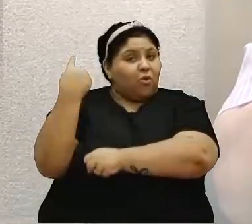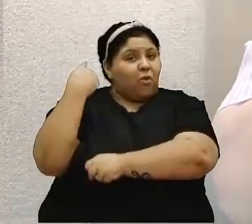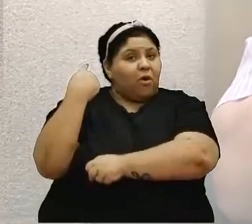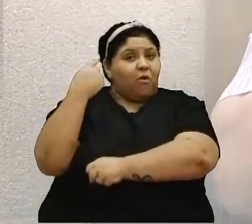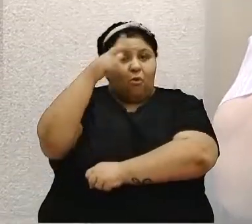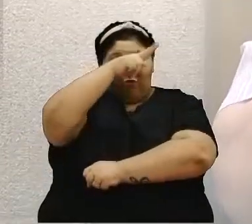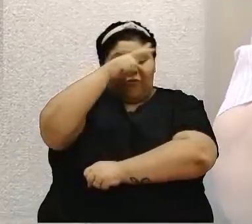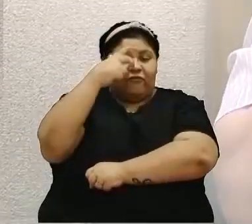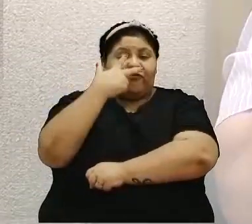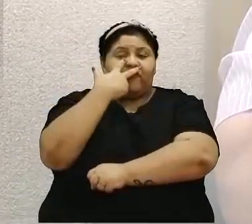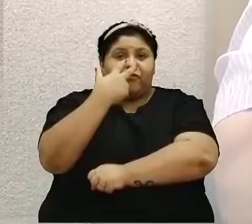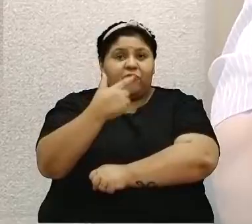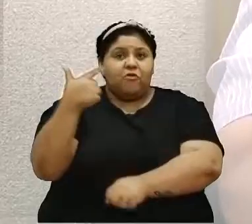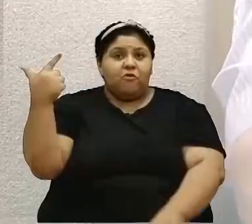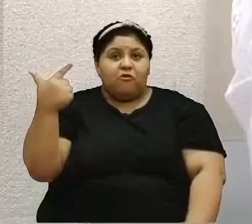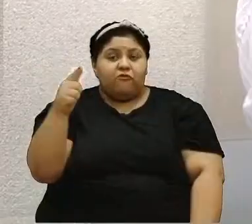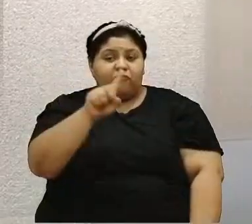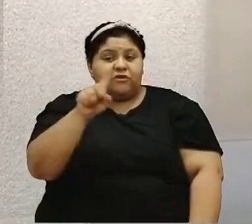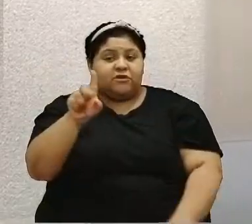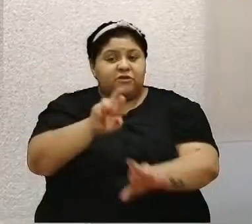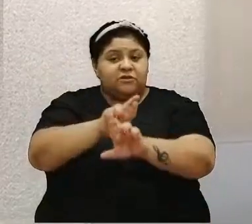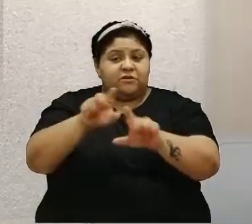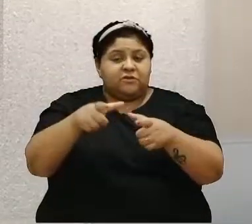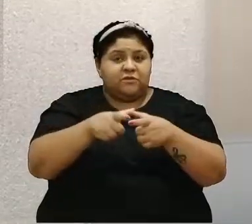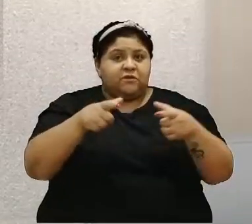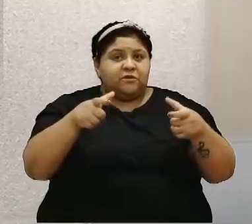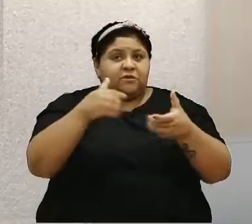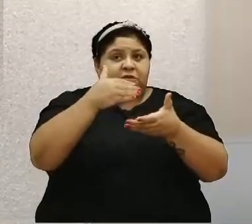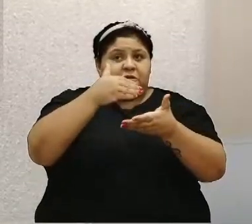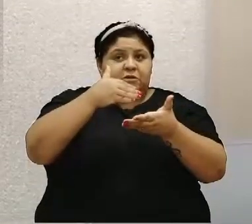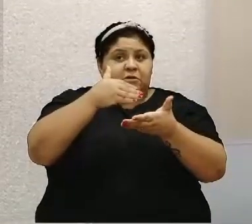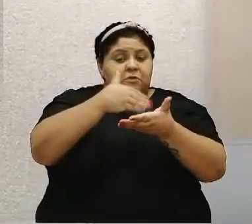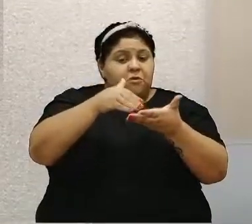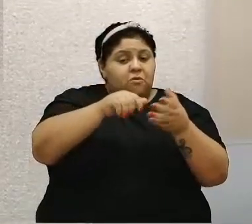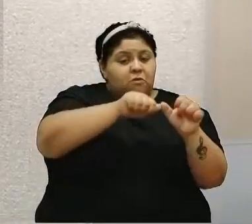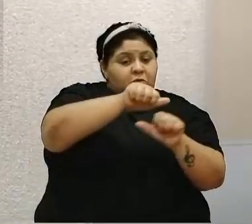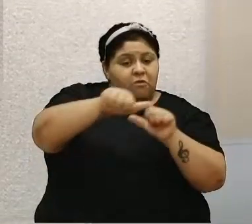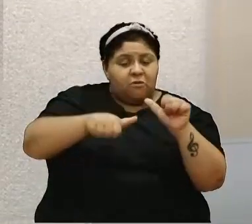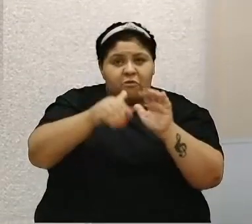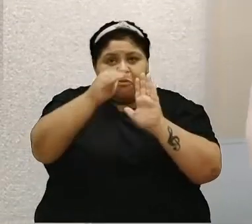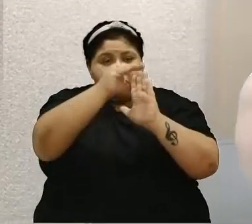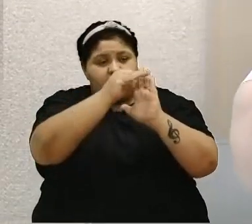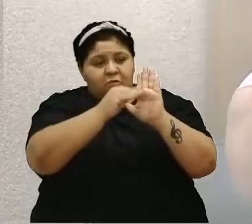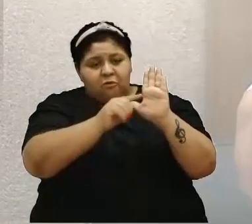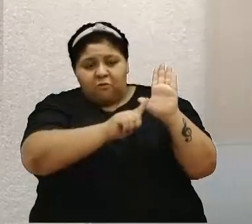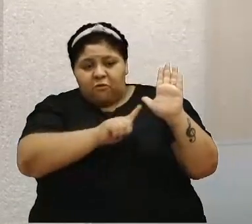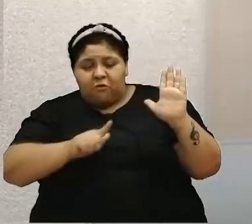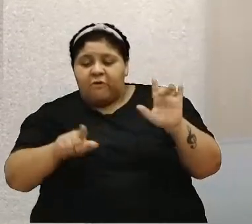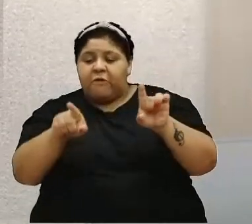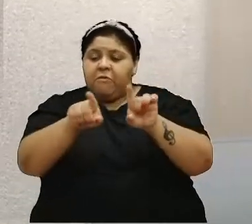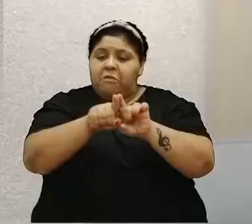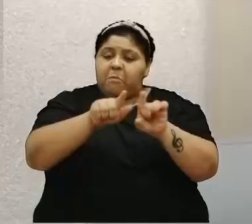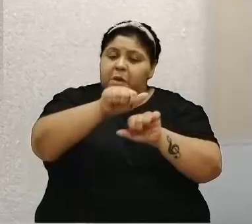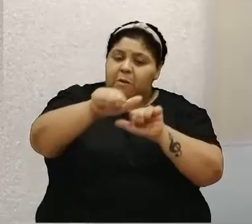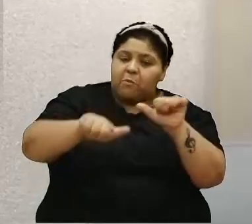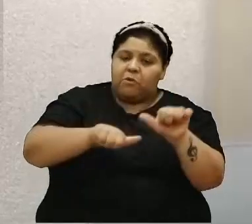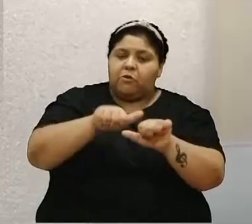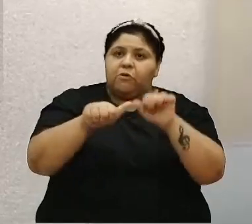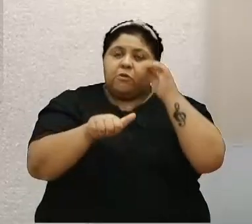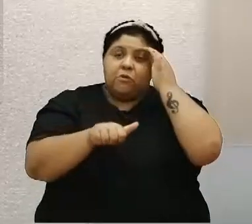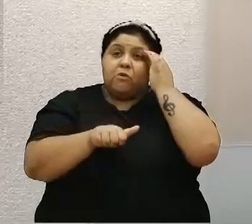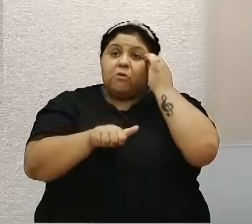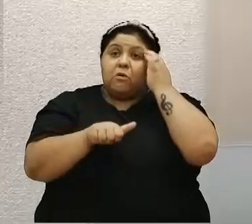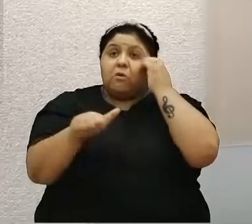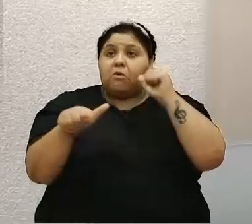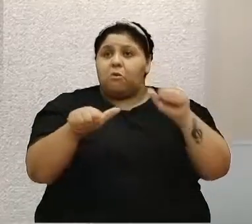o mesmo. O vice não é. A maioria dos secretários não são. O programa de governo também não é. Pode